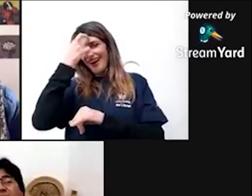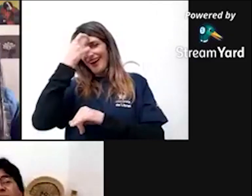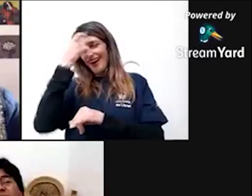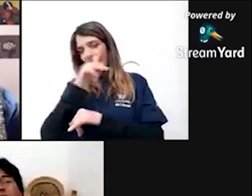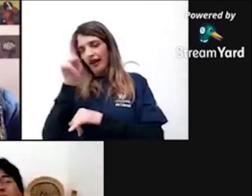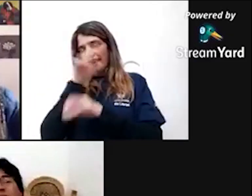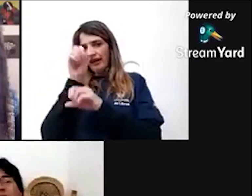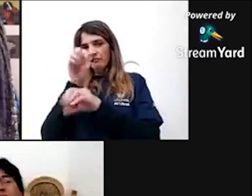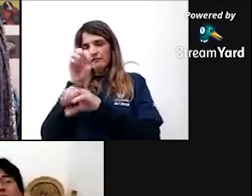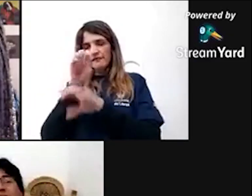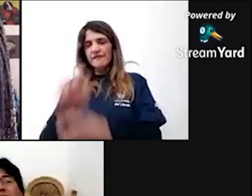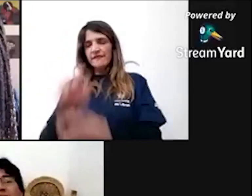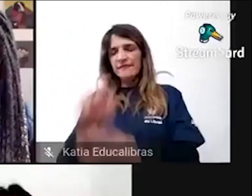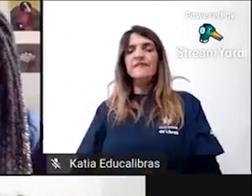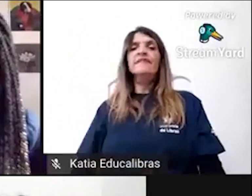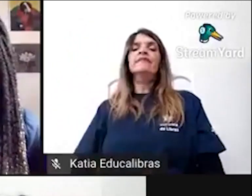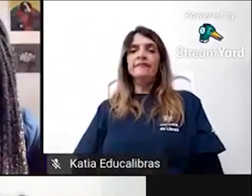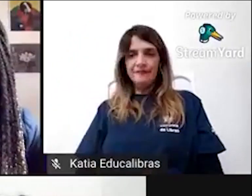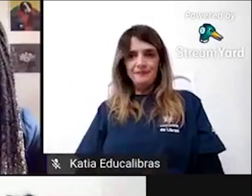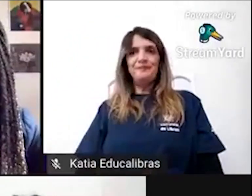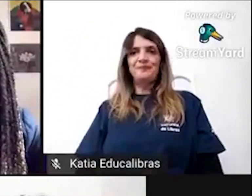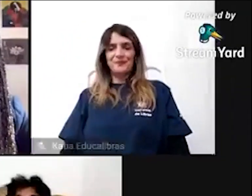bom?